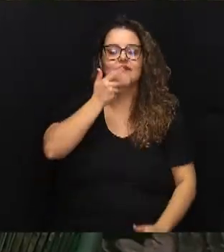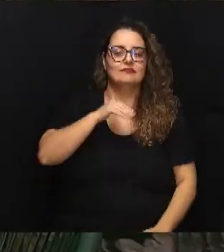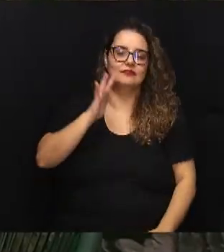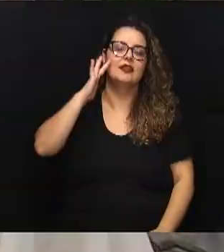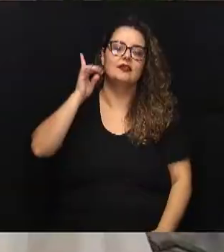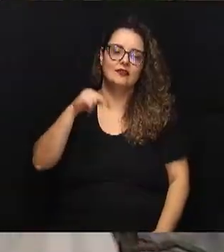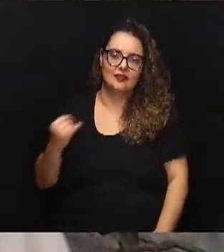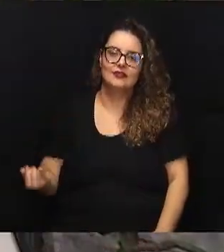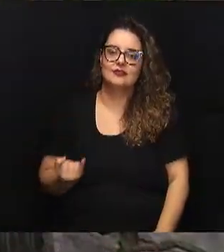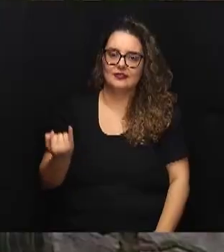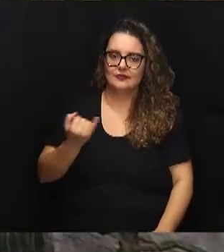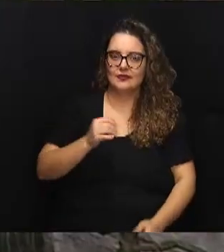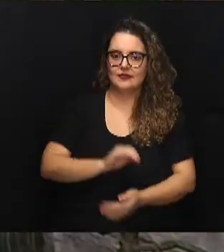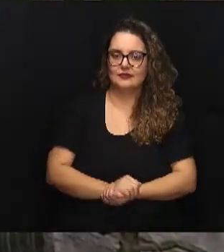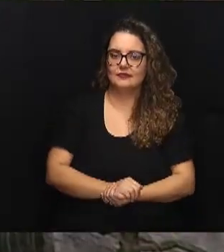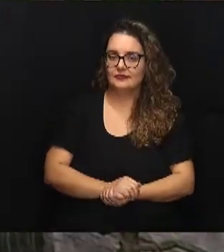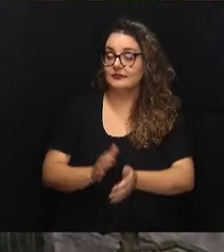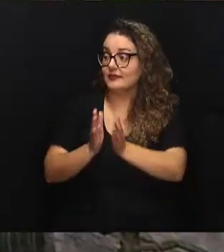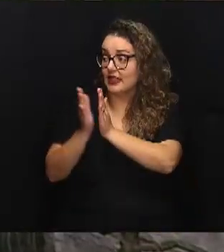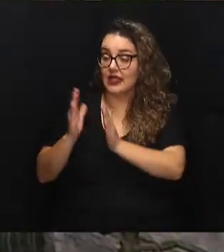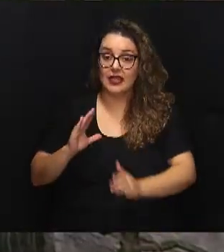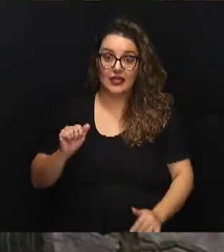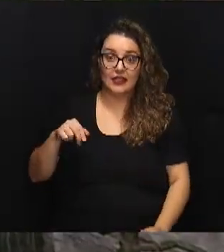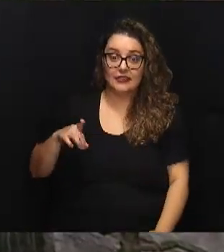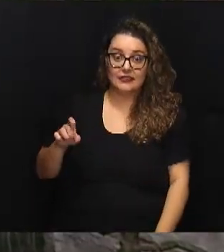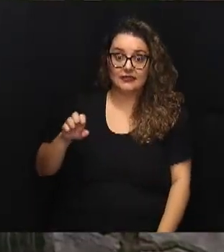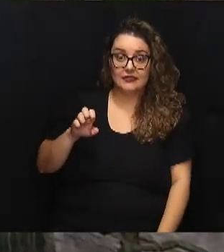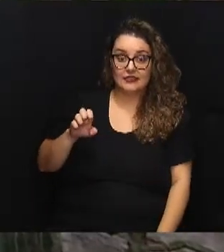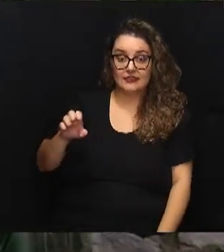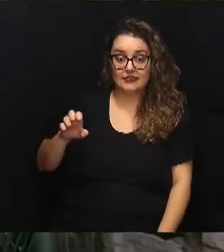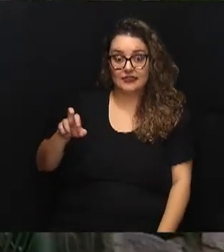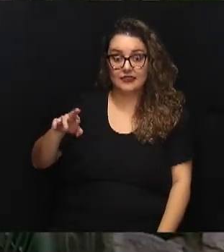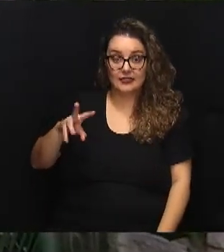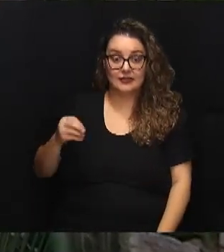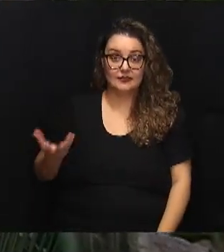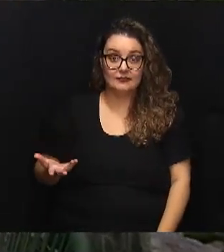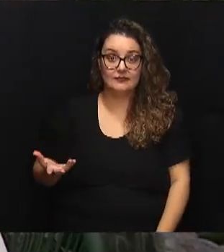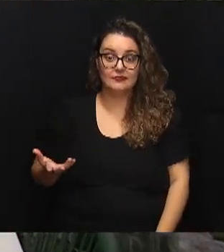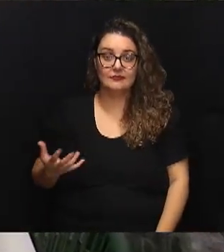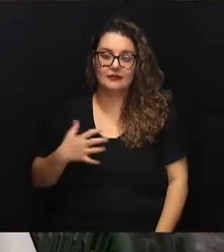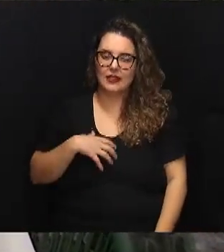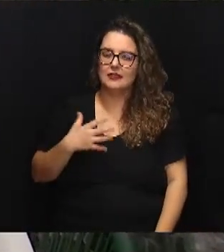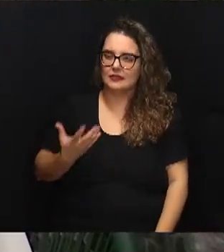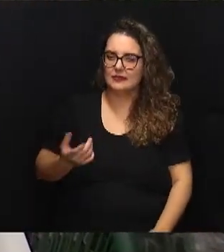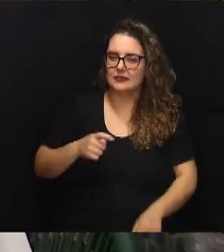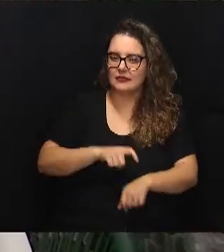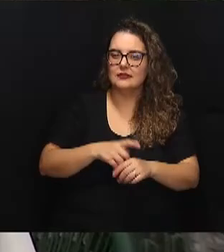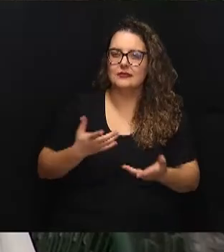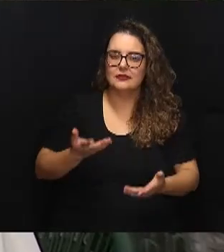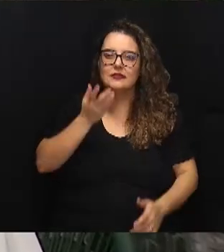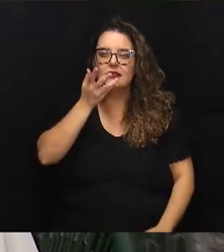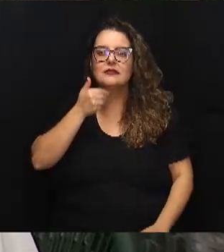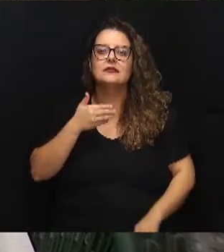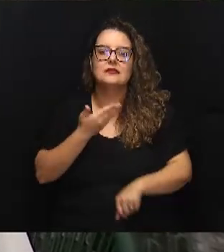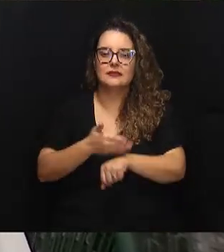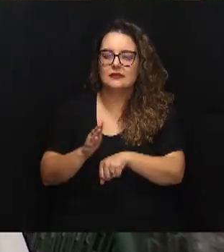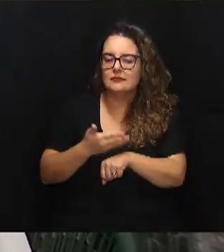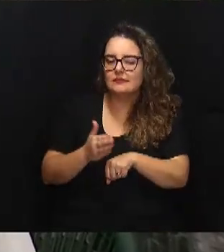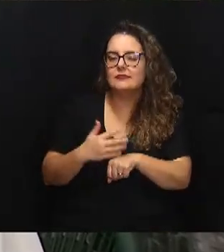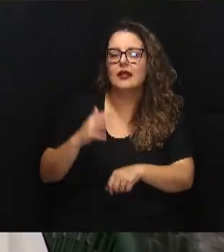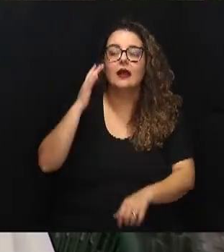muito importante. A Livraria Candeeiro proporciona esses momentos das crianças colocarem mais em prática a